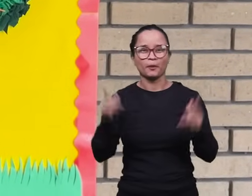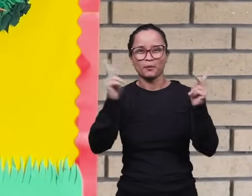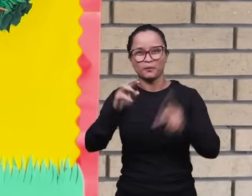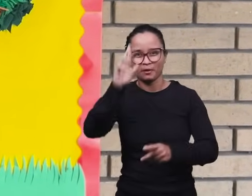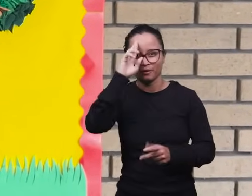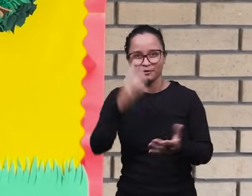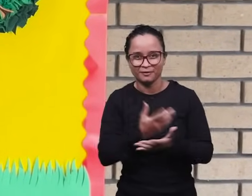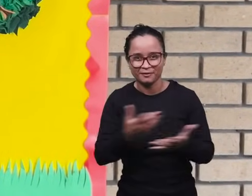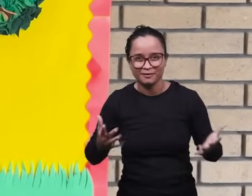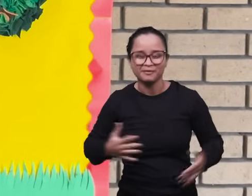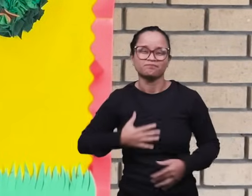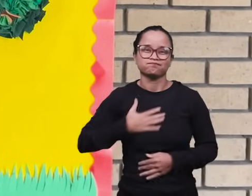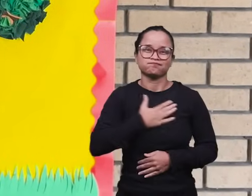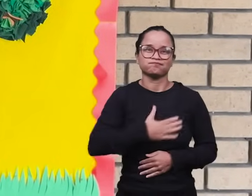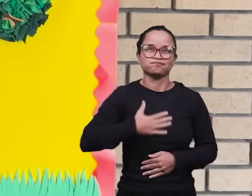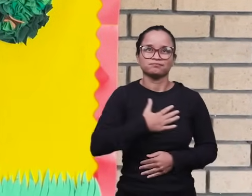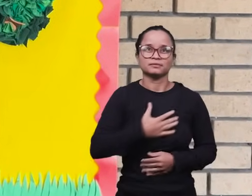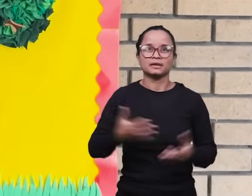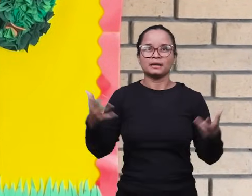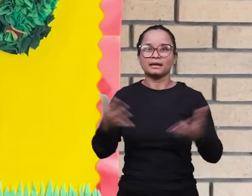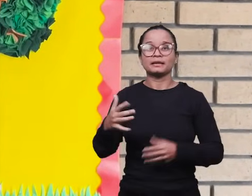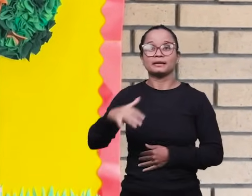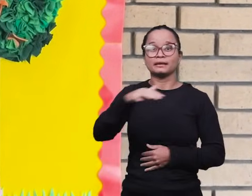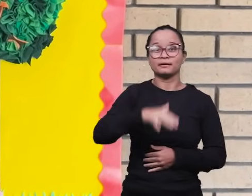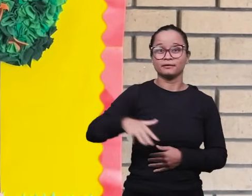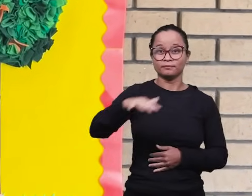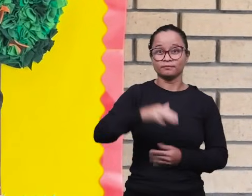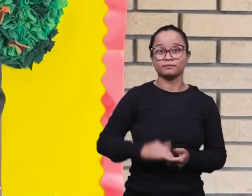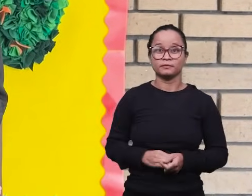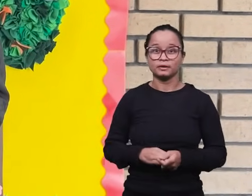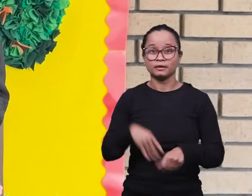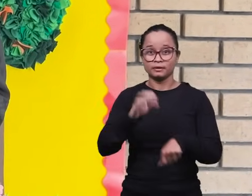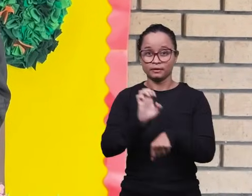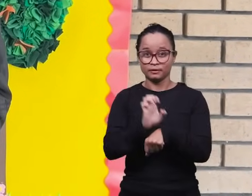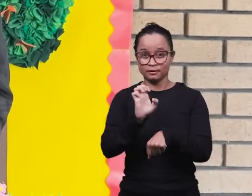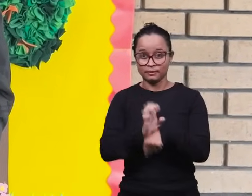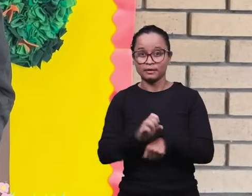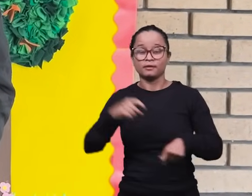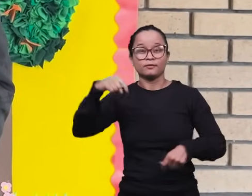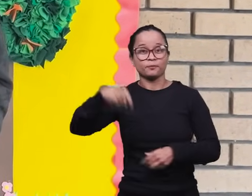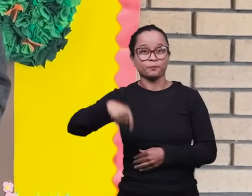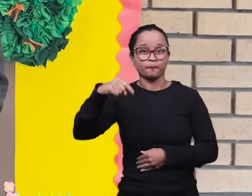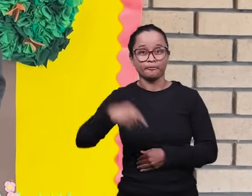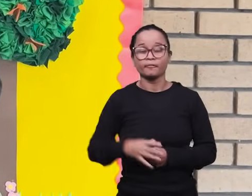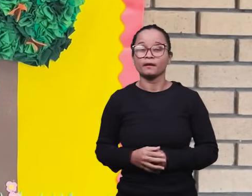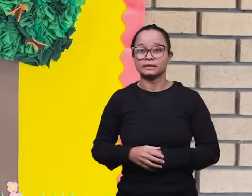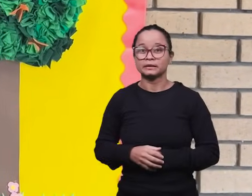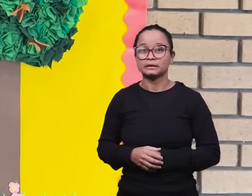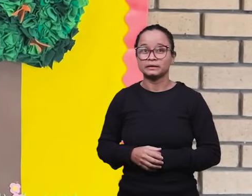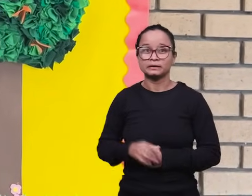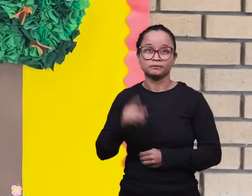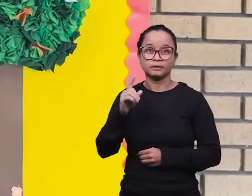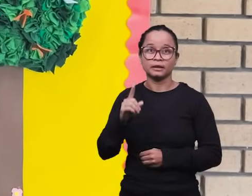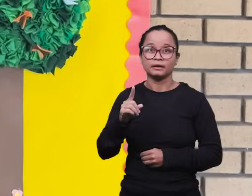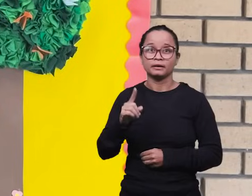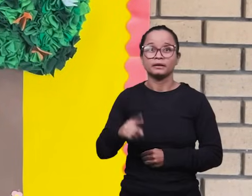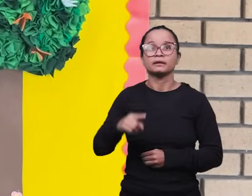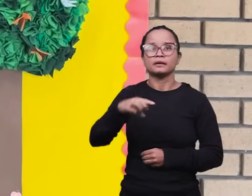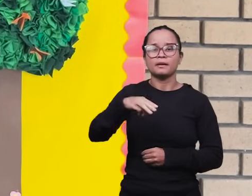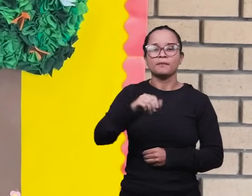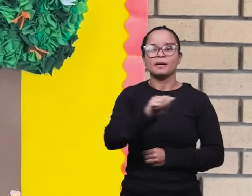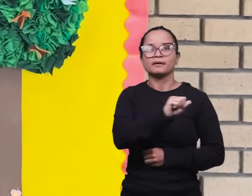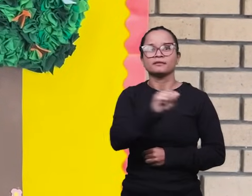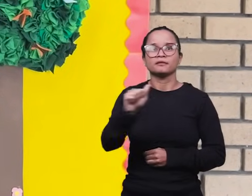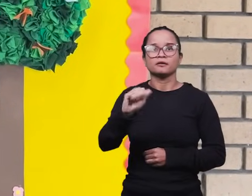é um prazer falar com os irmãos aqui da região do estado de Massachusetts, de Canérica. Nós tivemos um seminário